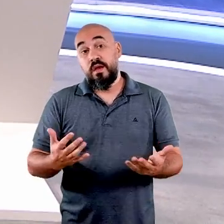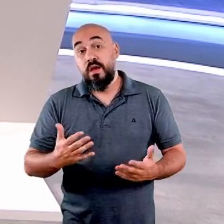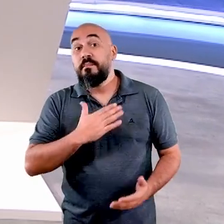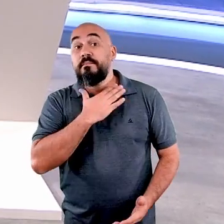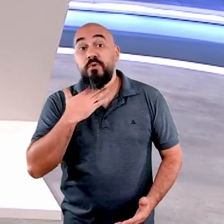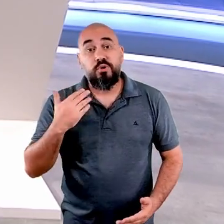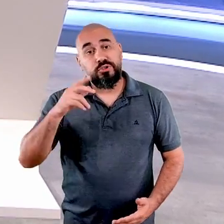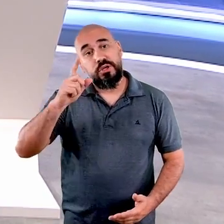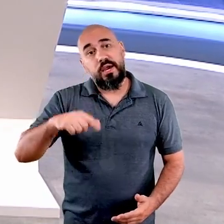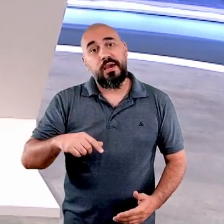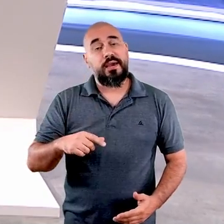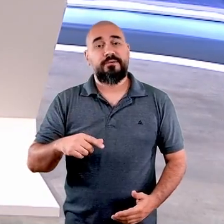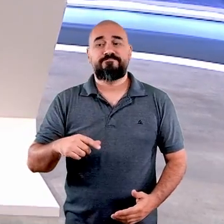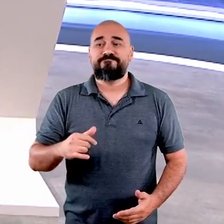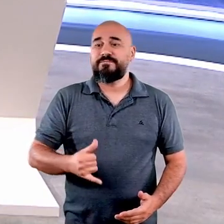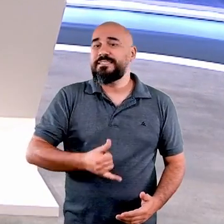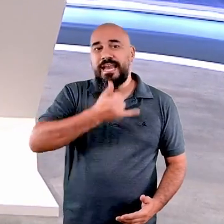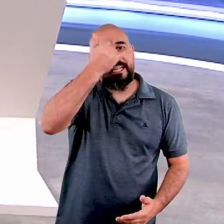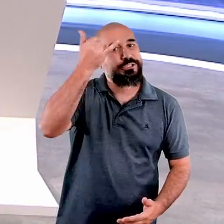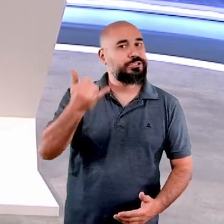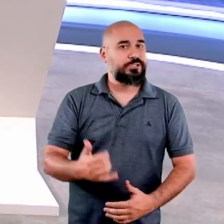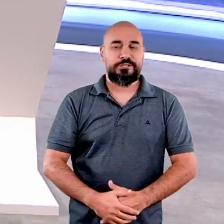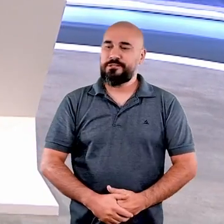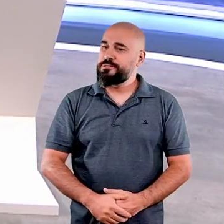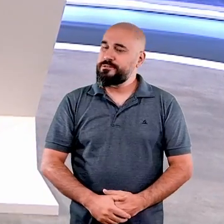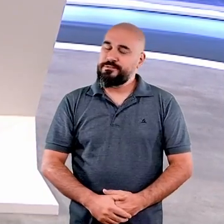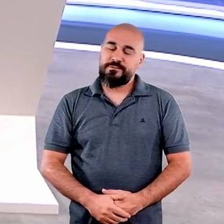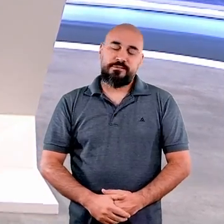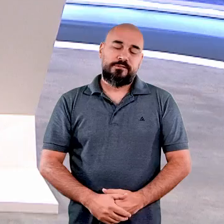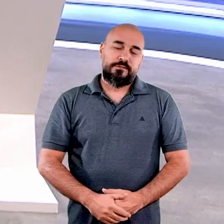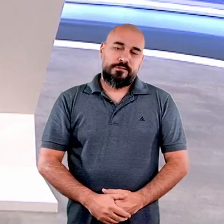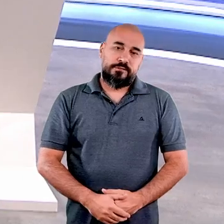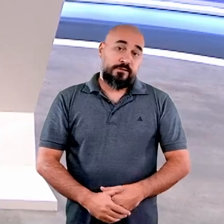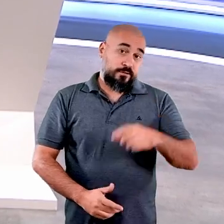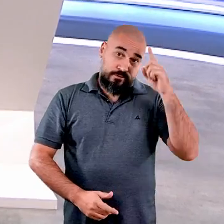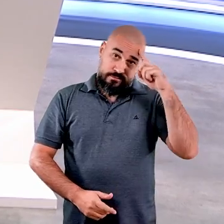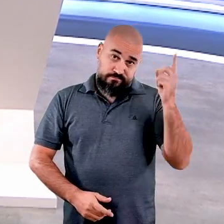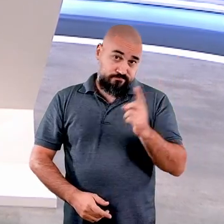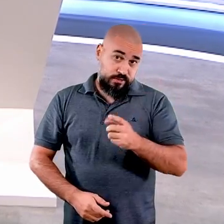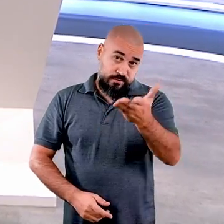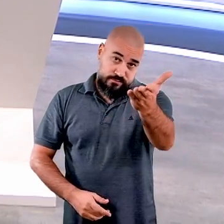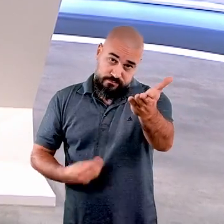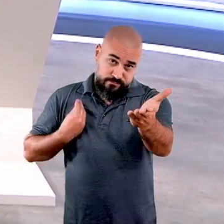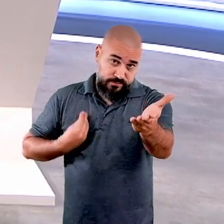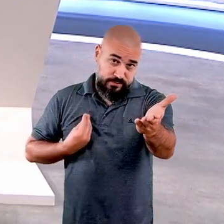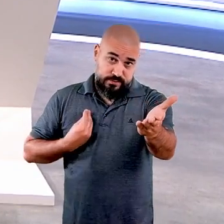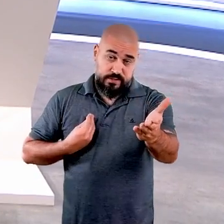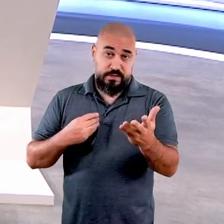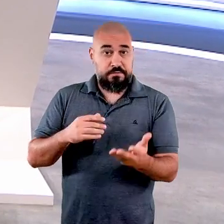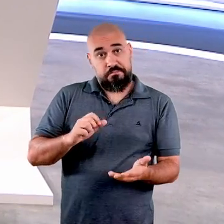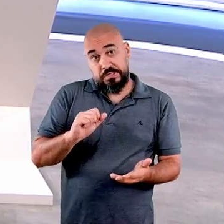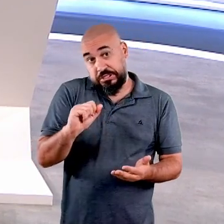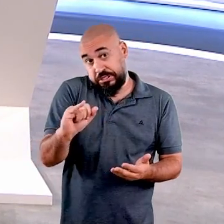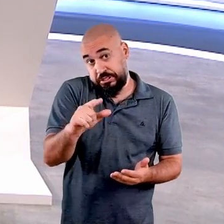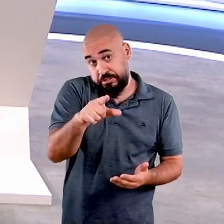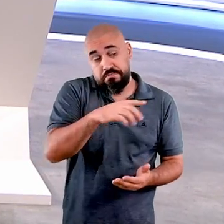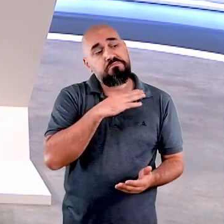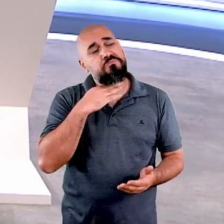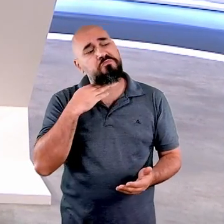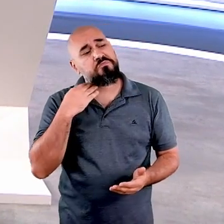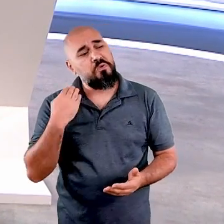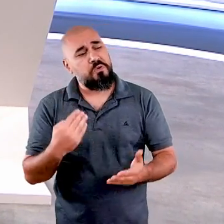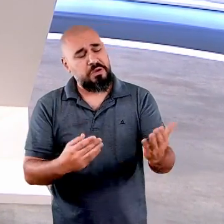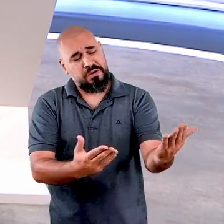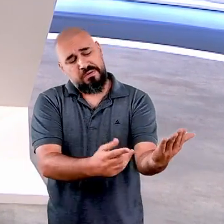Talvez eu esteja falando para alguém nesse momento que está com um lenço de papel nas mãos, tentando enxugar